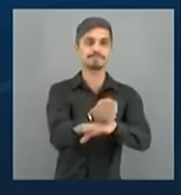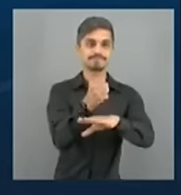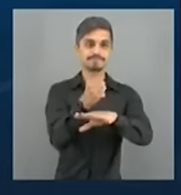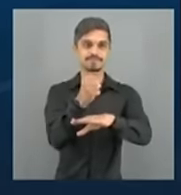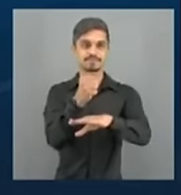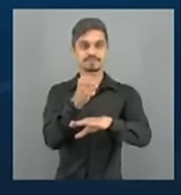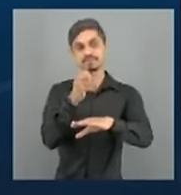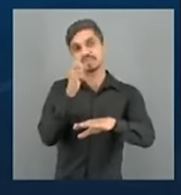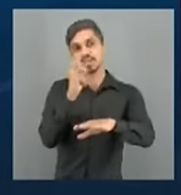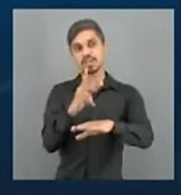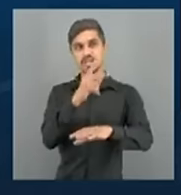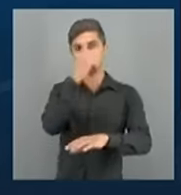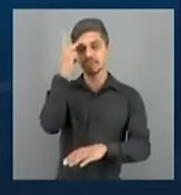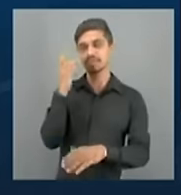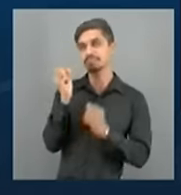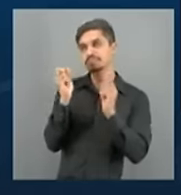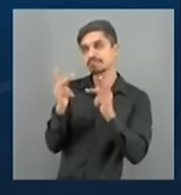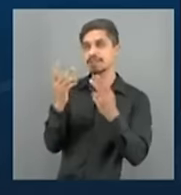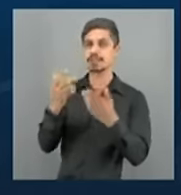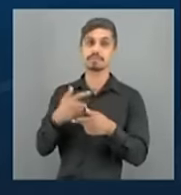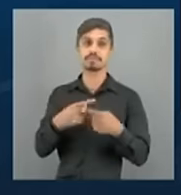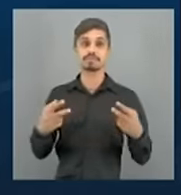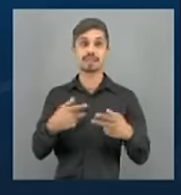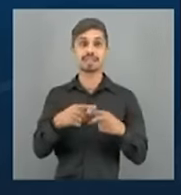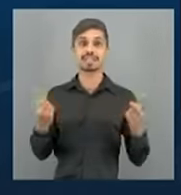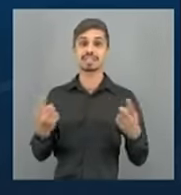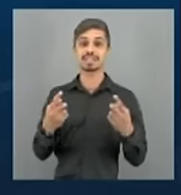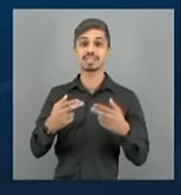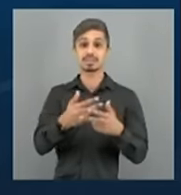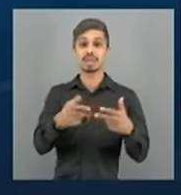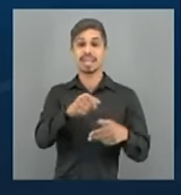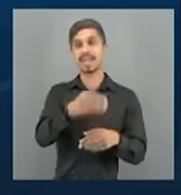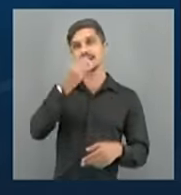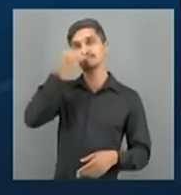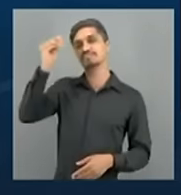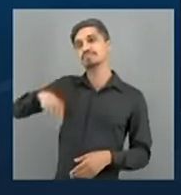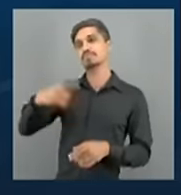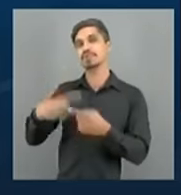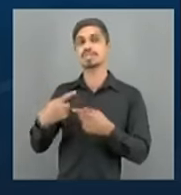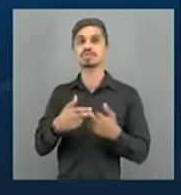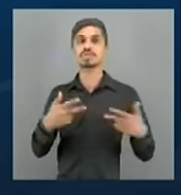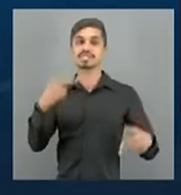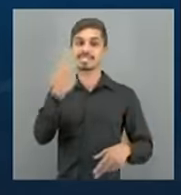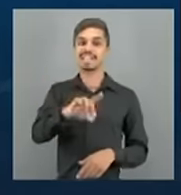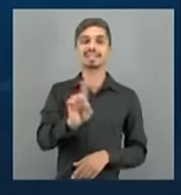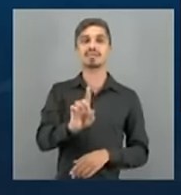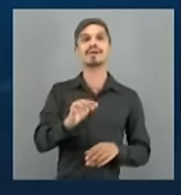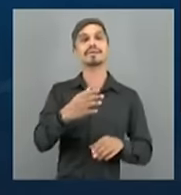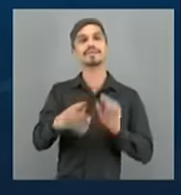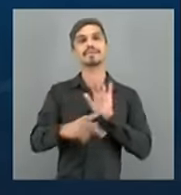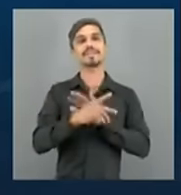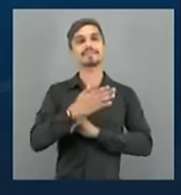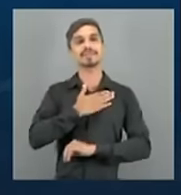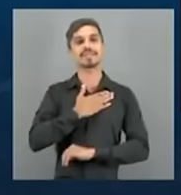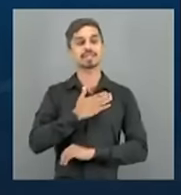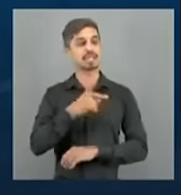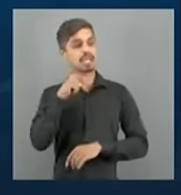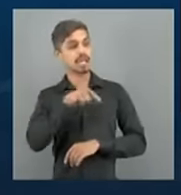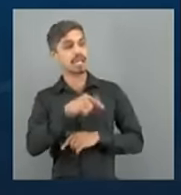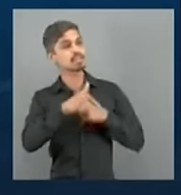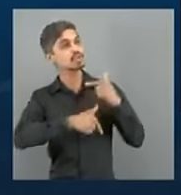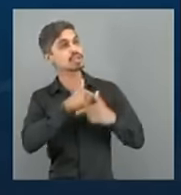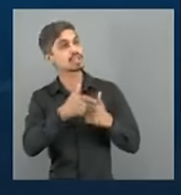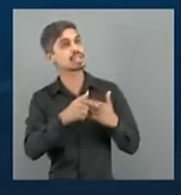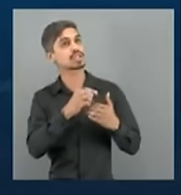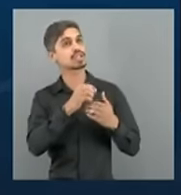Infelizmente, essas pessoas não ligam, né? Porque os bens eram meus, não eram deles. E esses jogadores que trabalharam com você ao longo desses